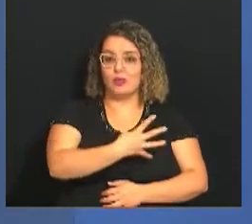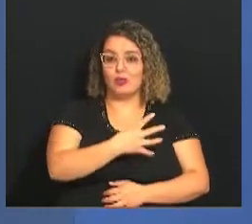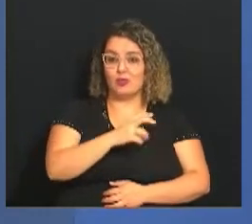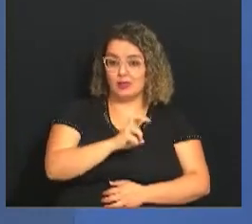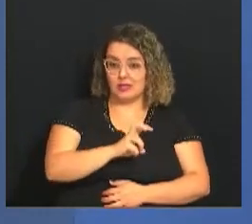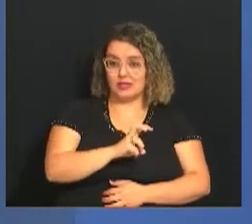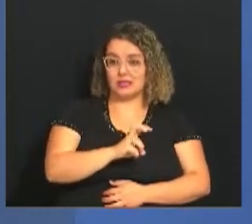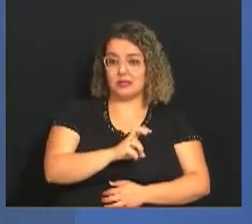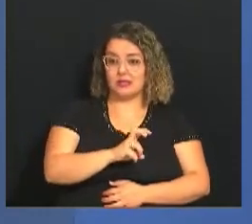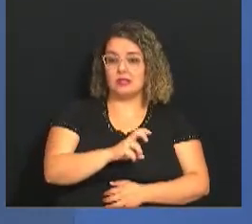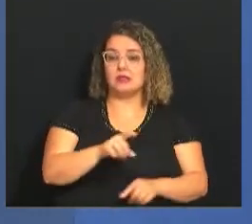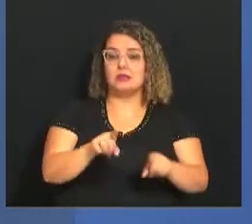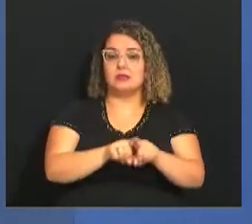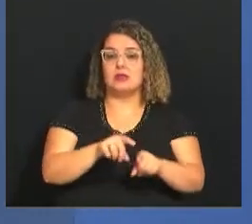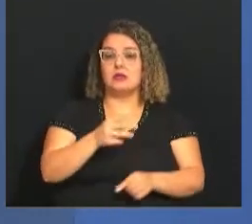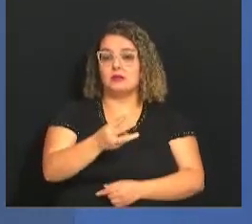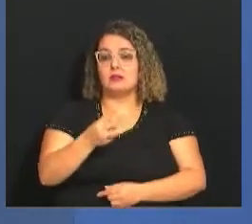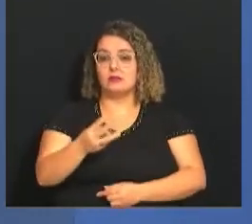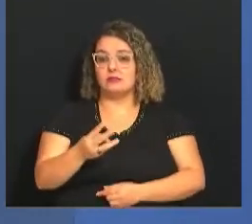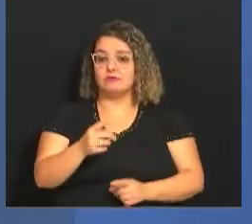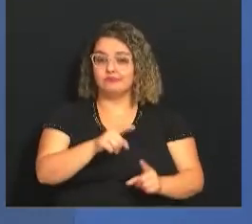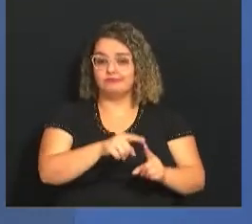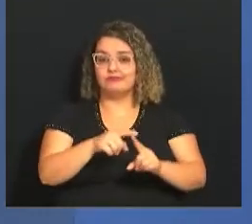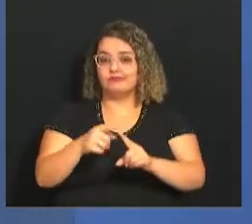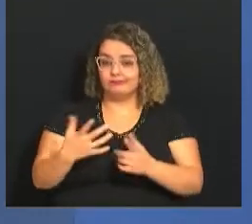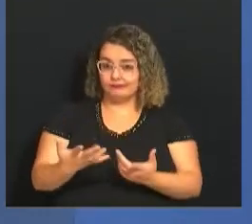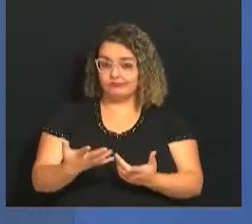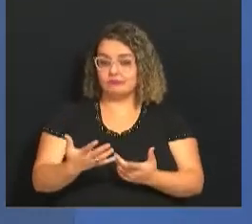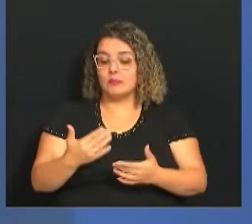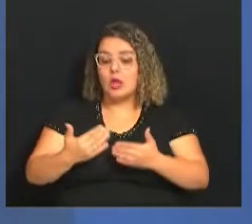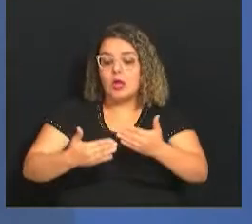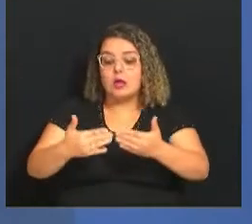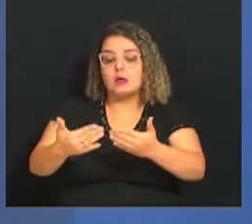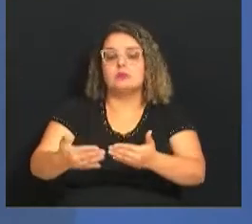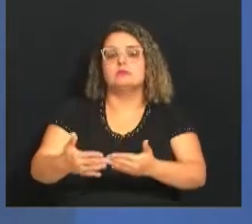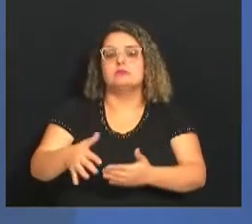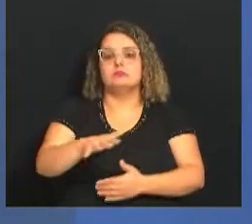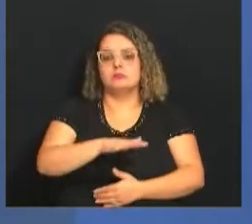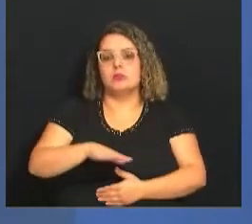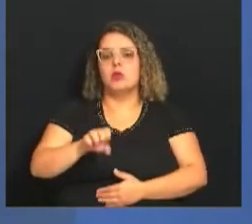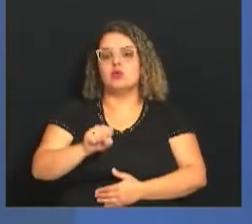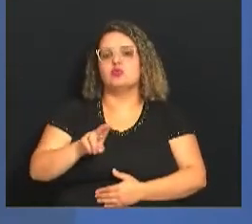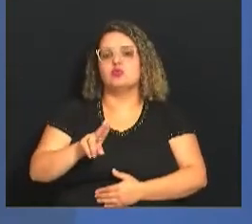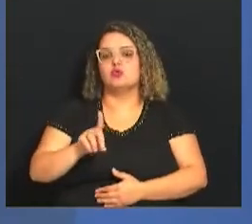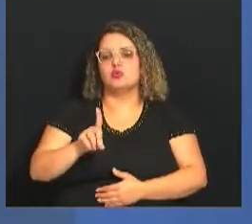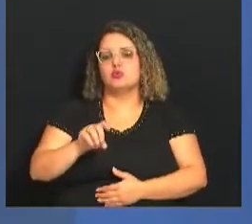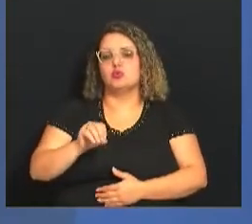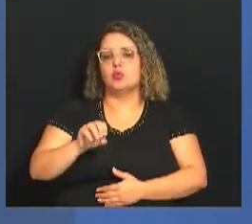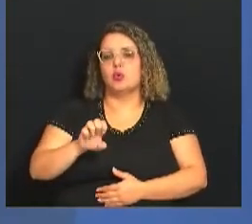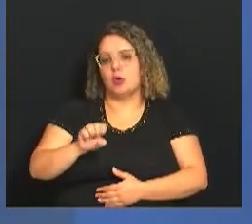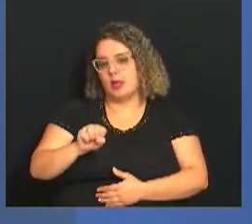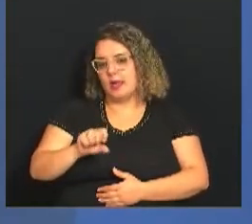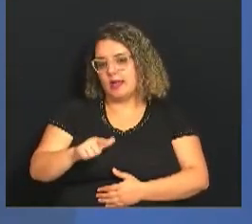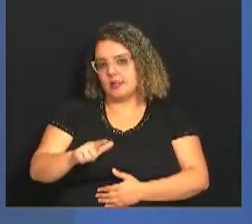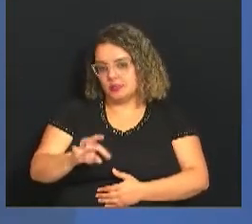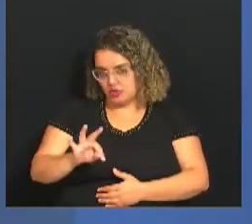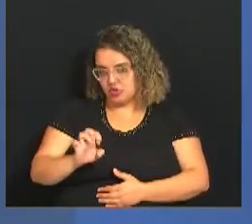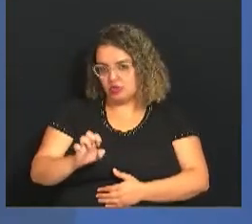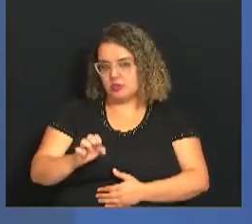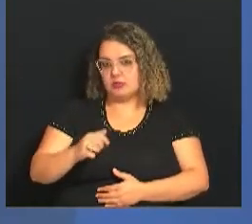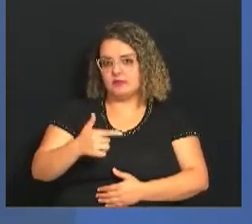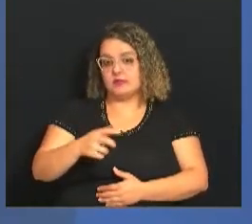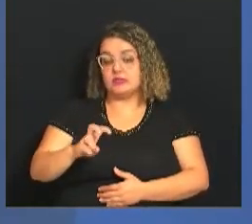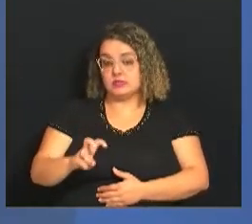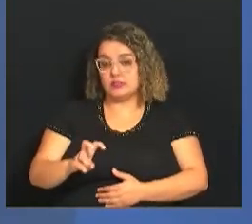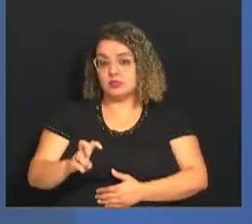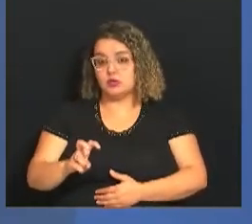e 33 casos, respectivamente. Na sequência está a região sudoeste, com 25 casos, a sul com 22